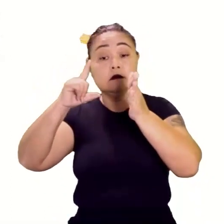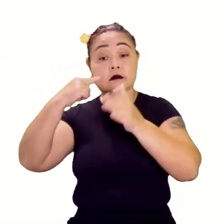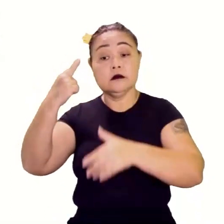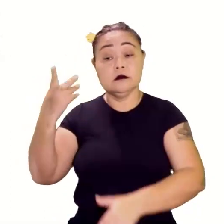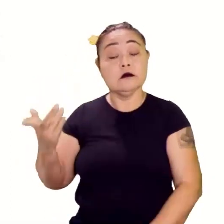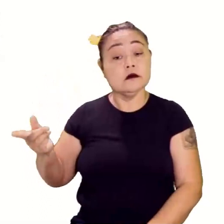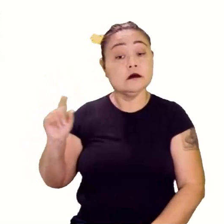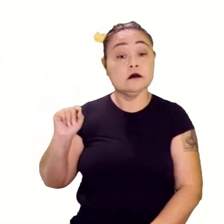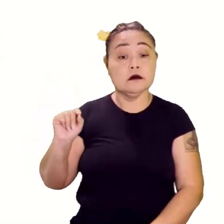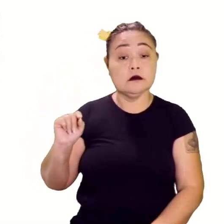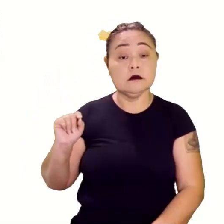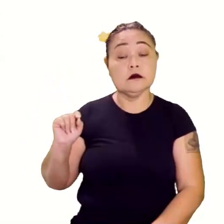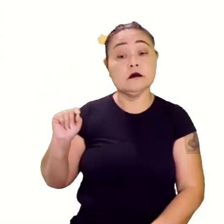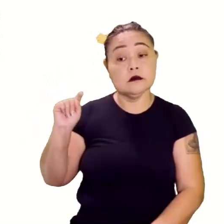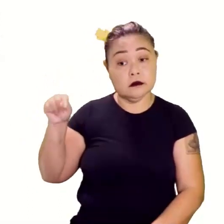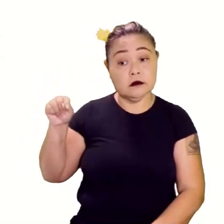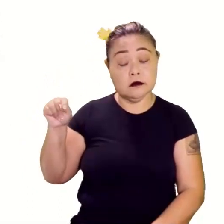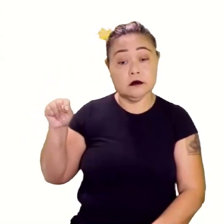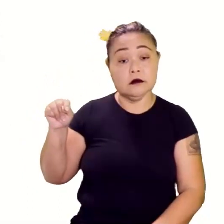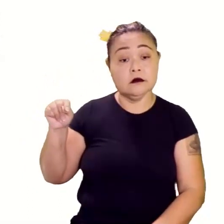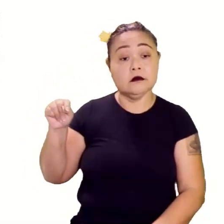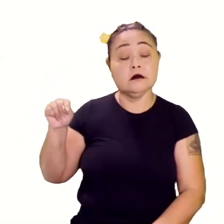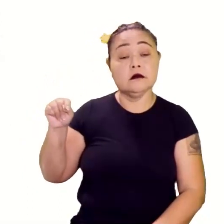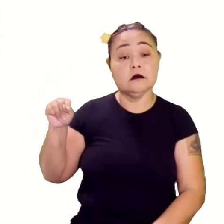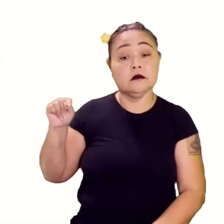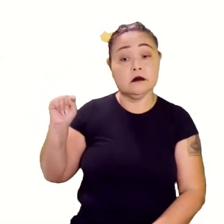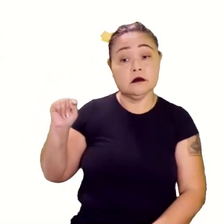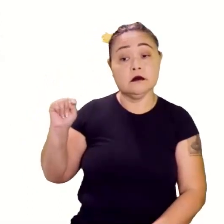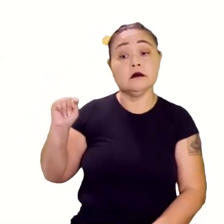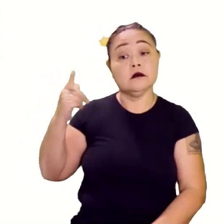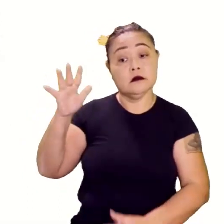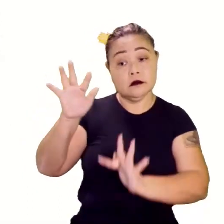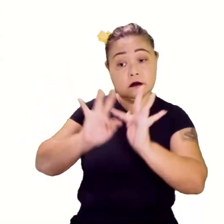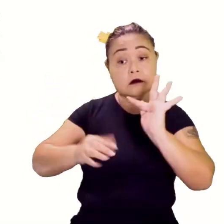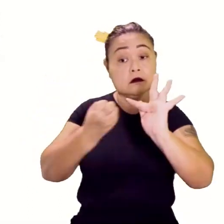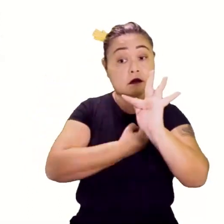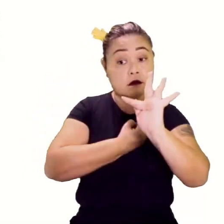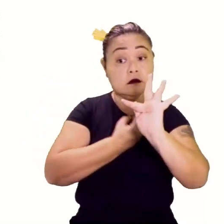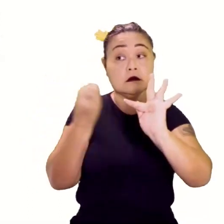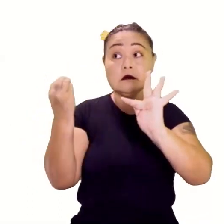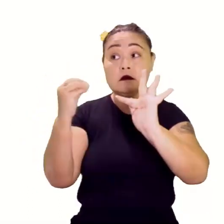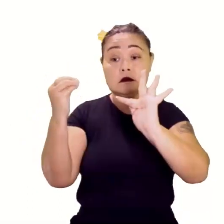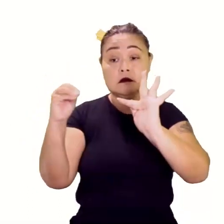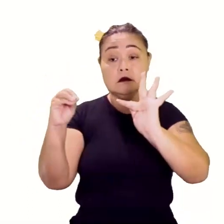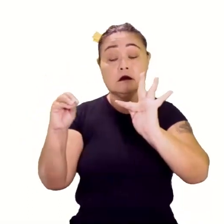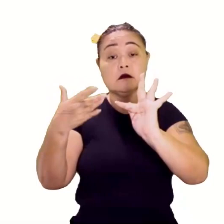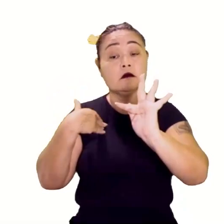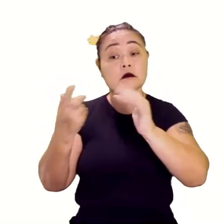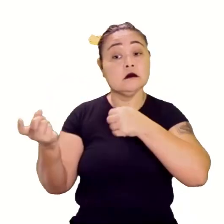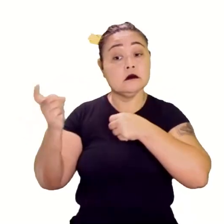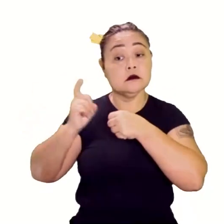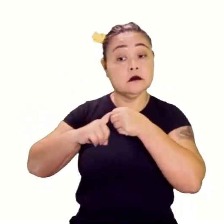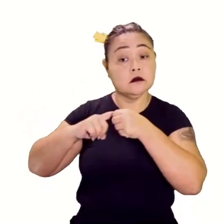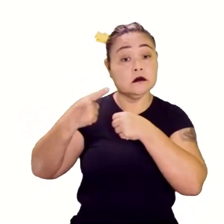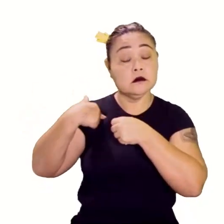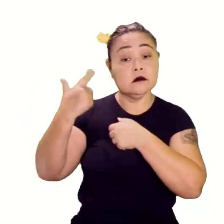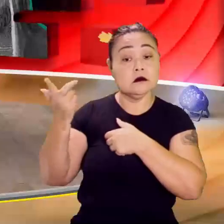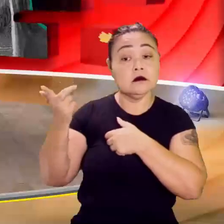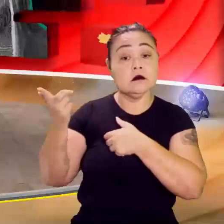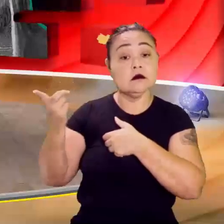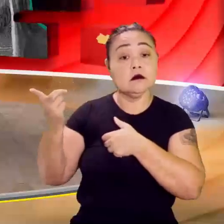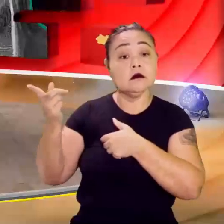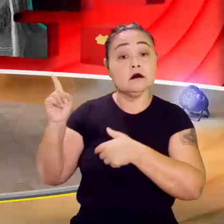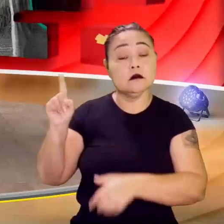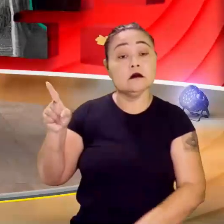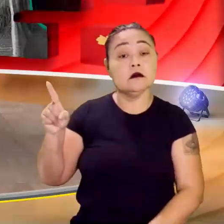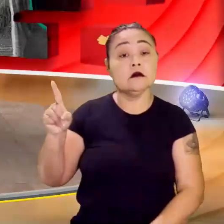viram aqui, né, que os valores para essa função, a gente viu qual era a função, né? Vamos voltar aqui um pouquinho.